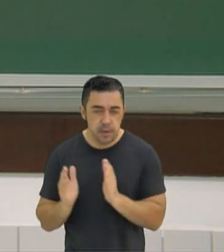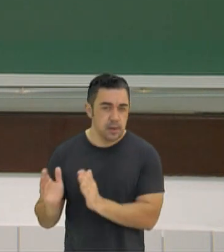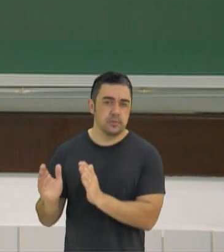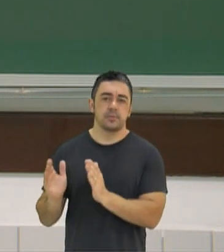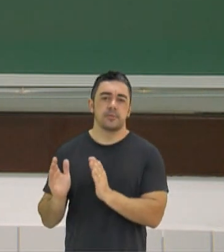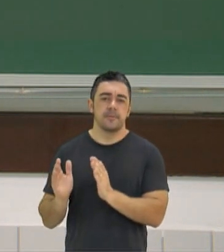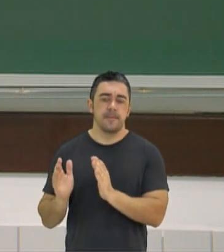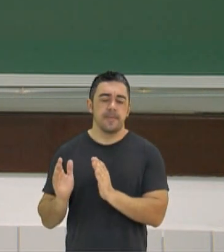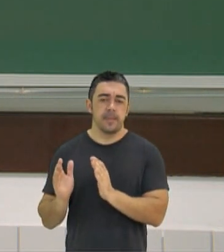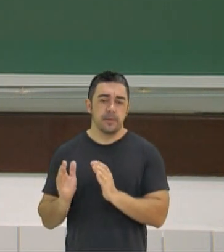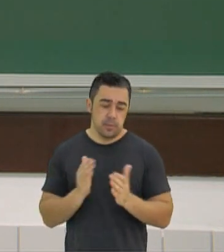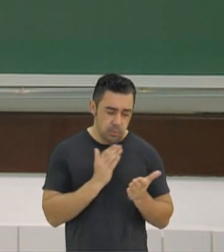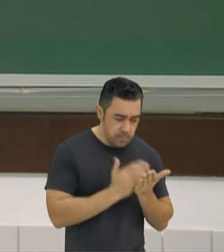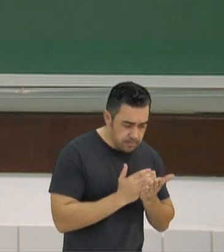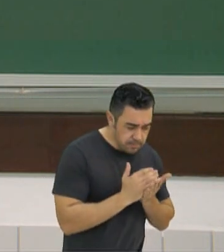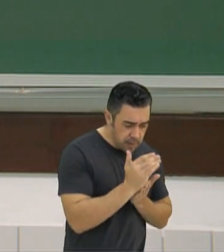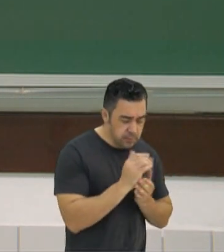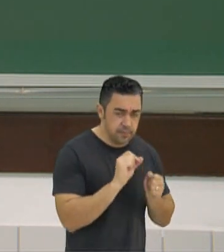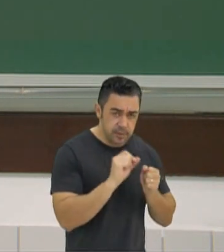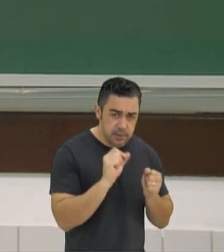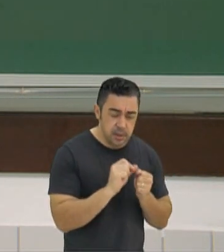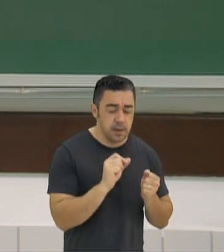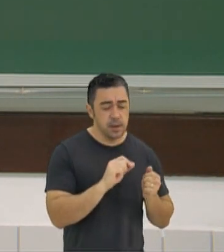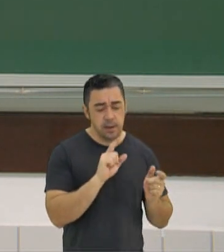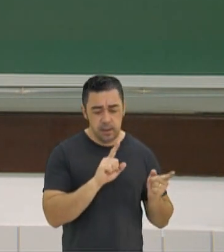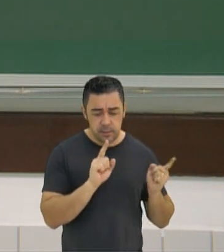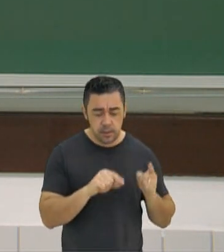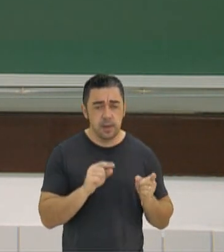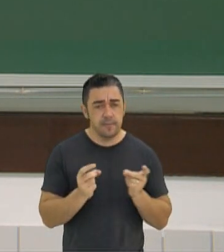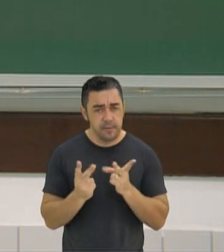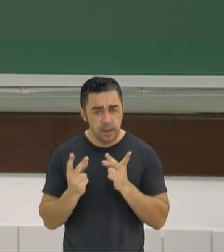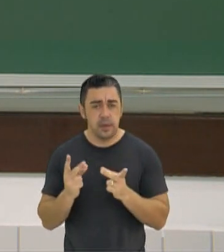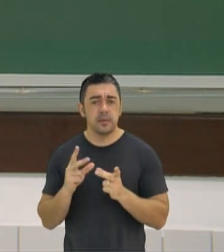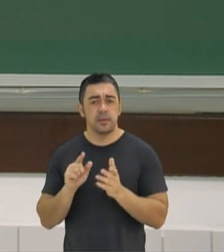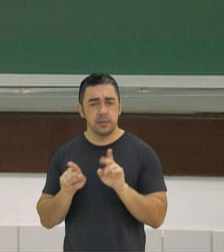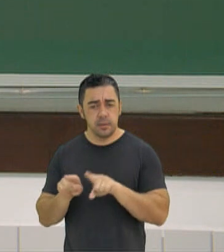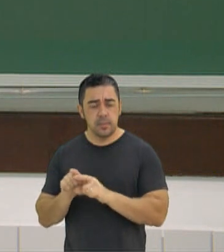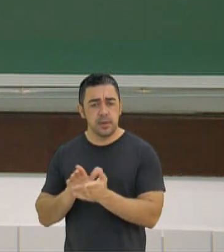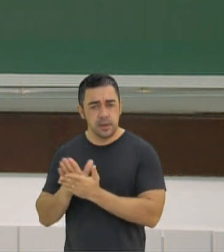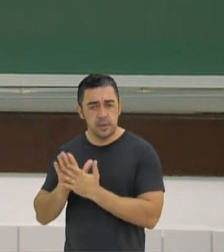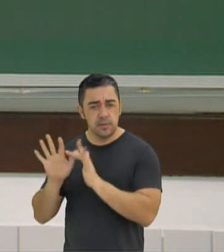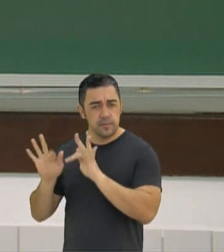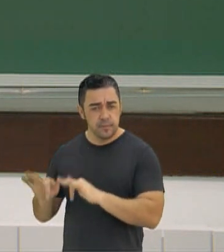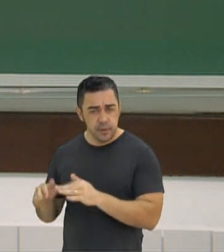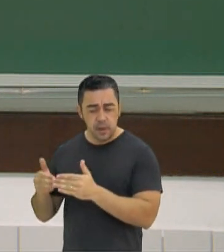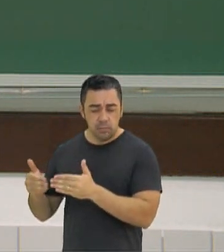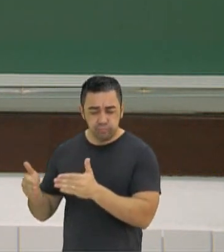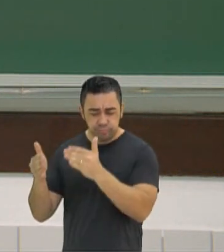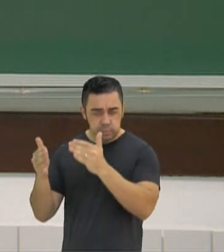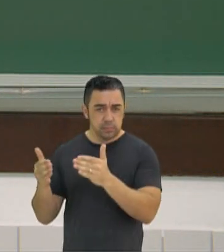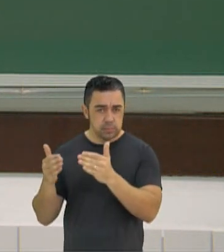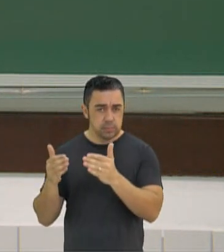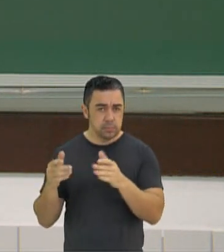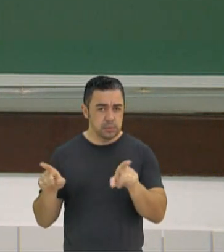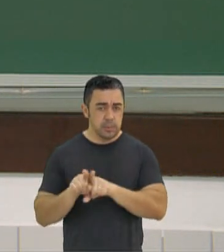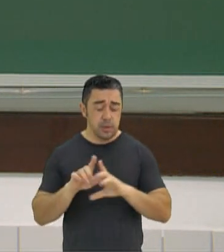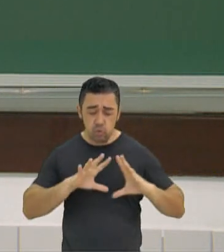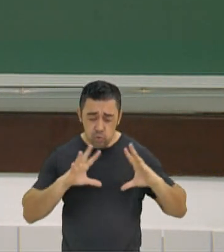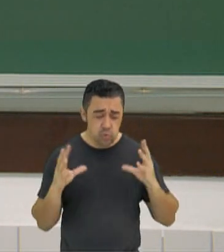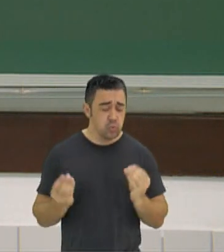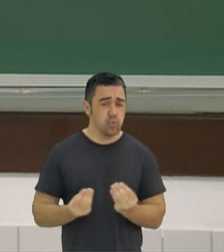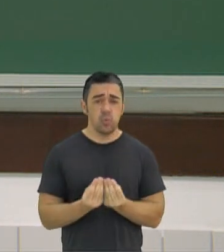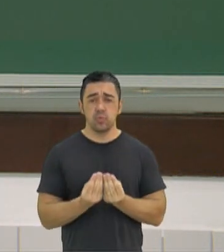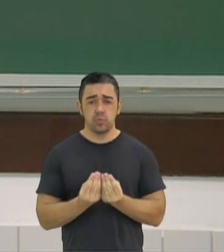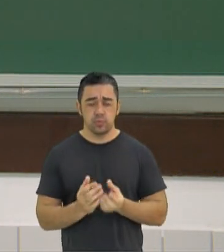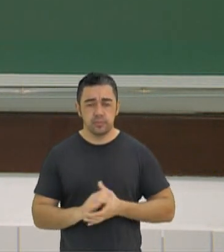processo, desde a produção, comercialização e consumo no final da sua trajetória, mas e sim o conjunto da obra que deve